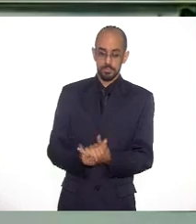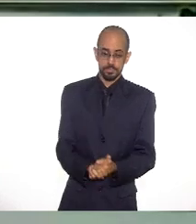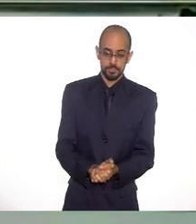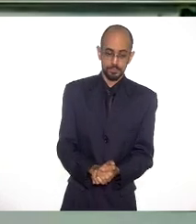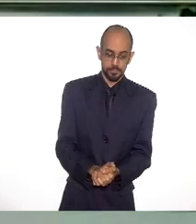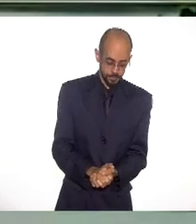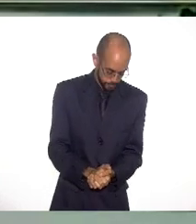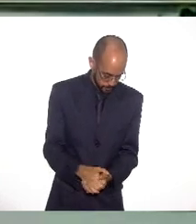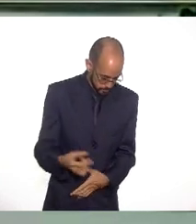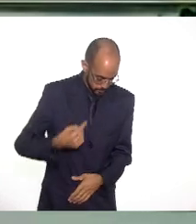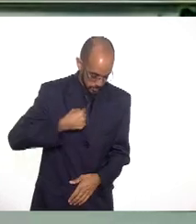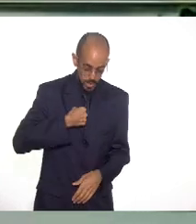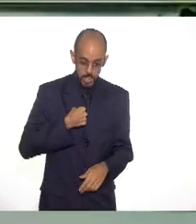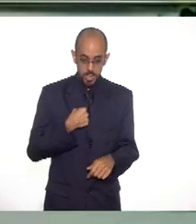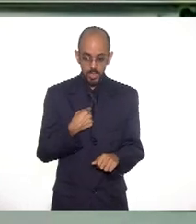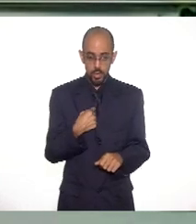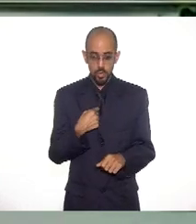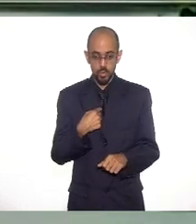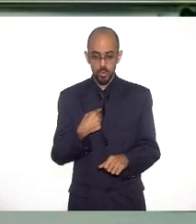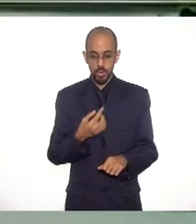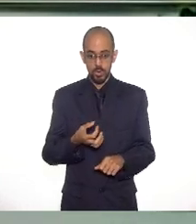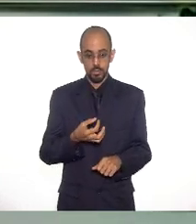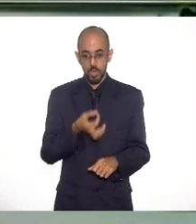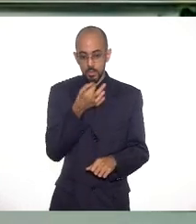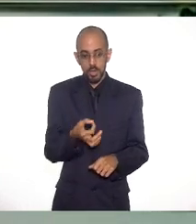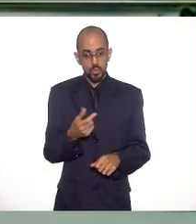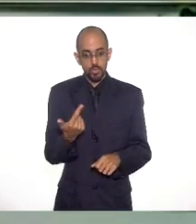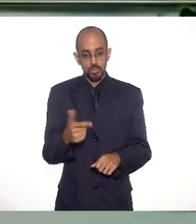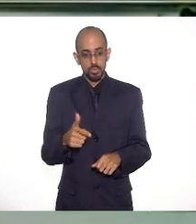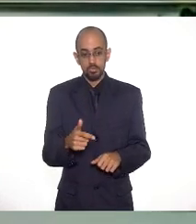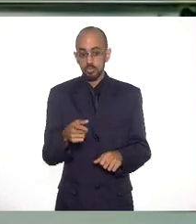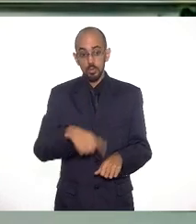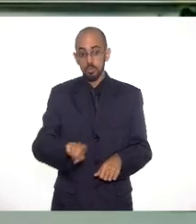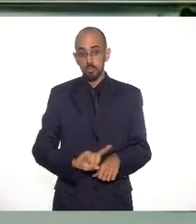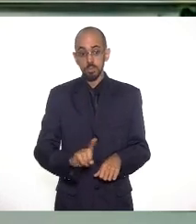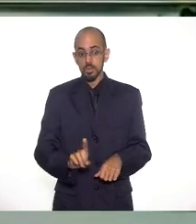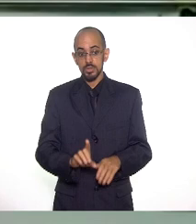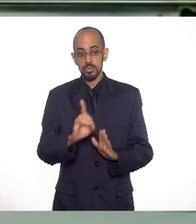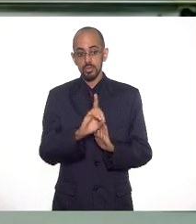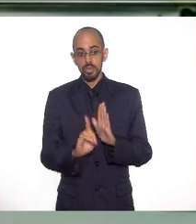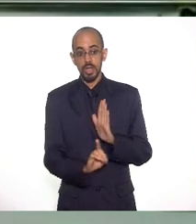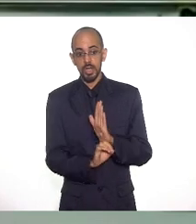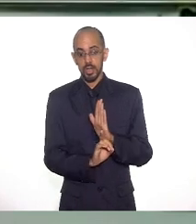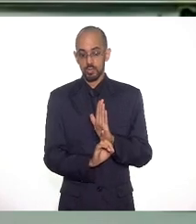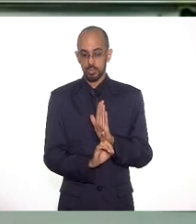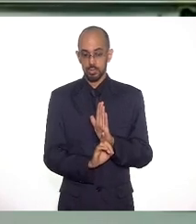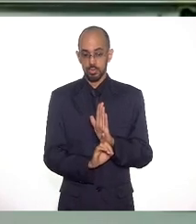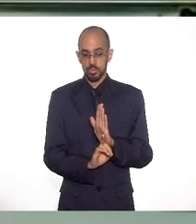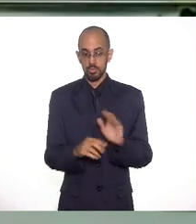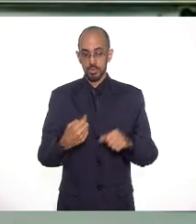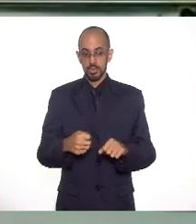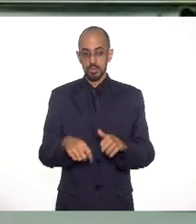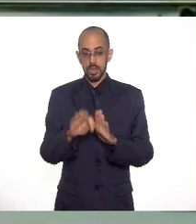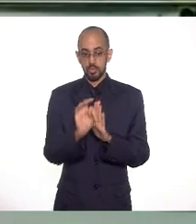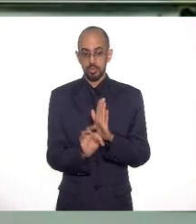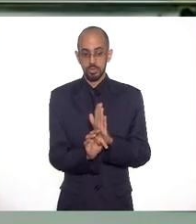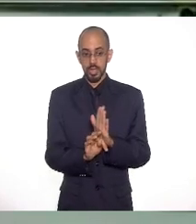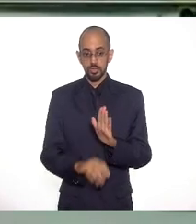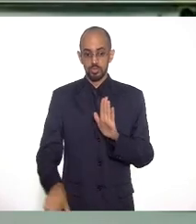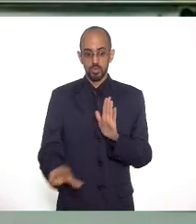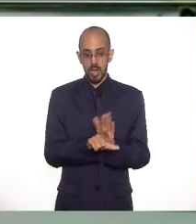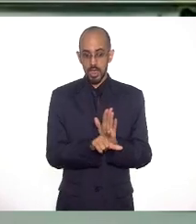Eu não tem que haver decreto regulamentador. Isso tem que estar no texto da lei, porque nós já